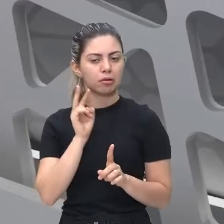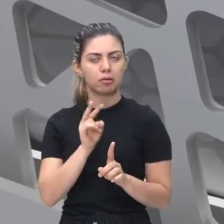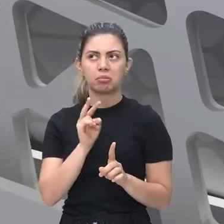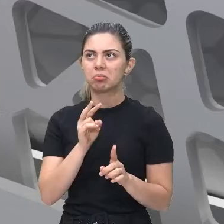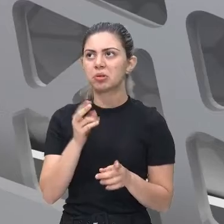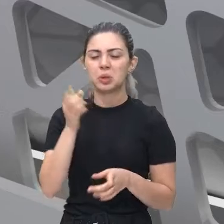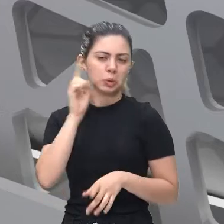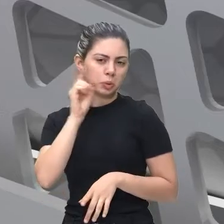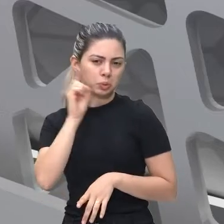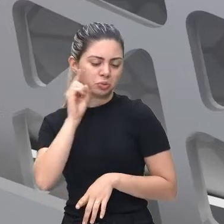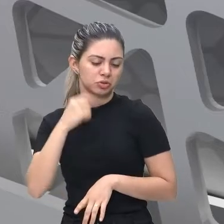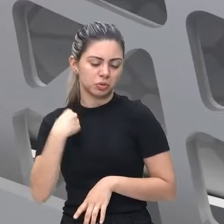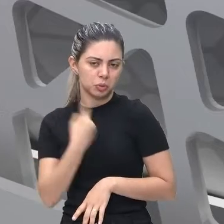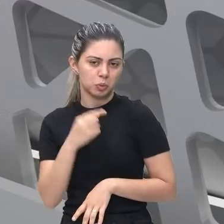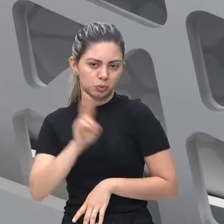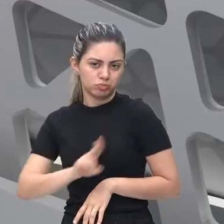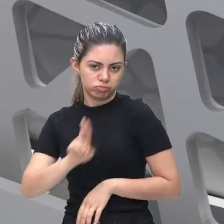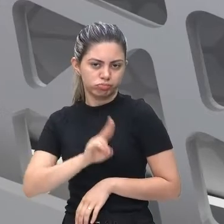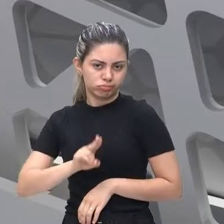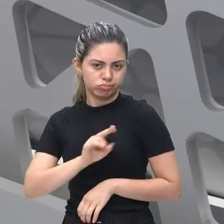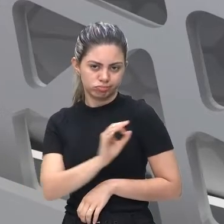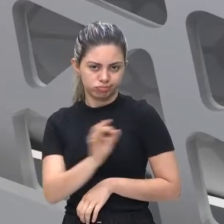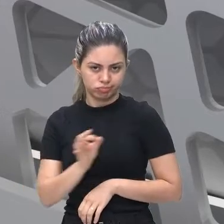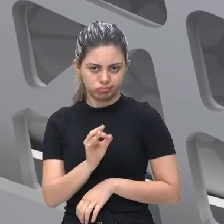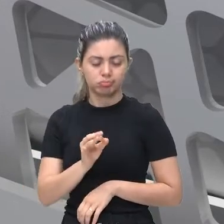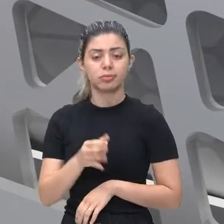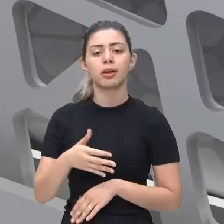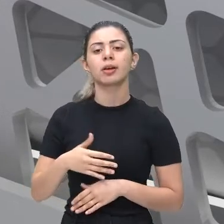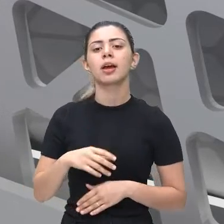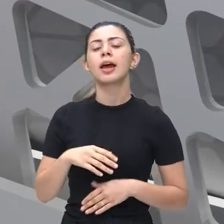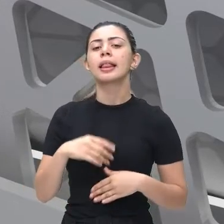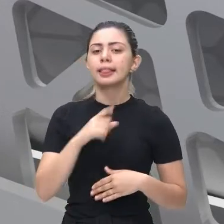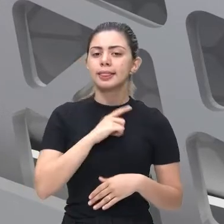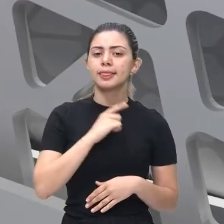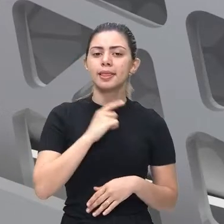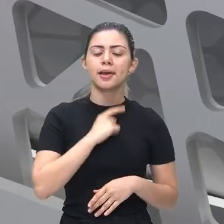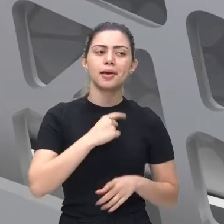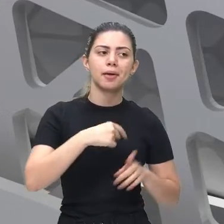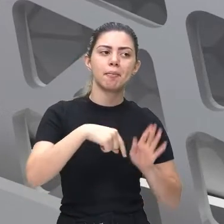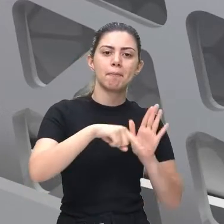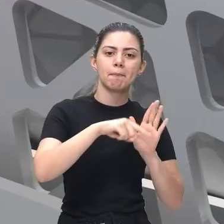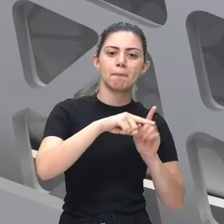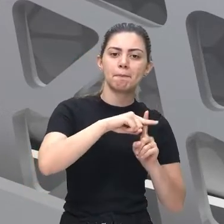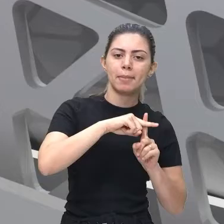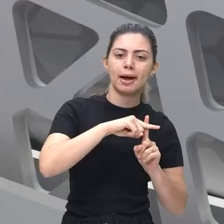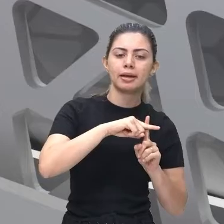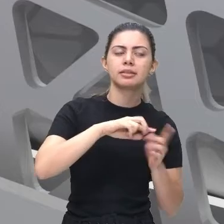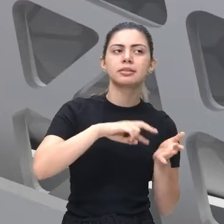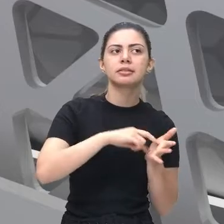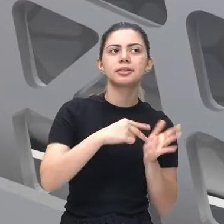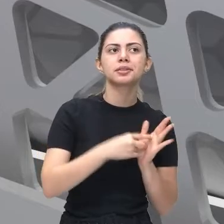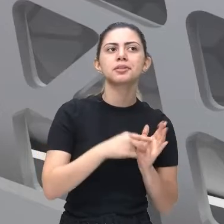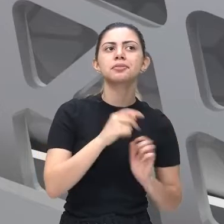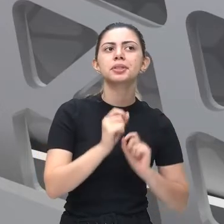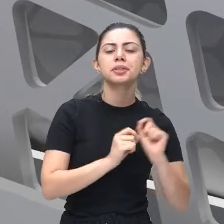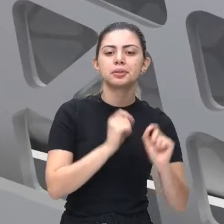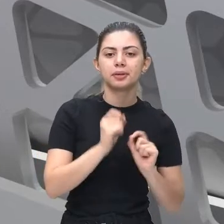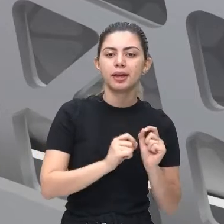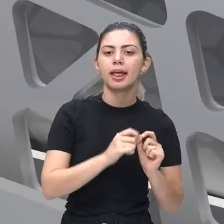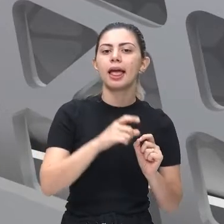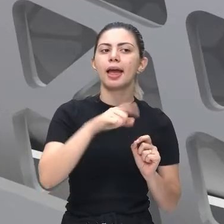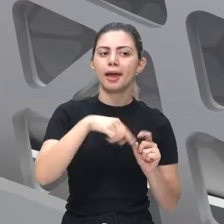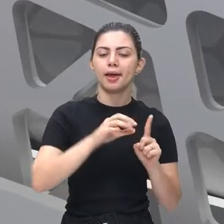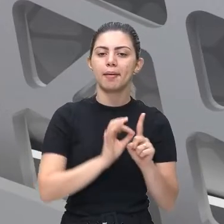rua, ou mesmo termômetro de casa, onde aparece o sinal de mais, significa que eu estou diante de